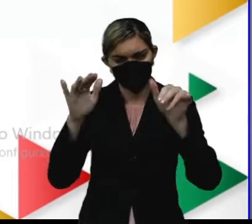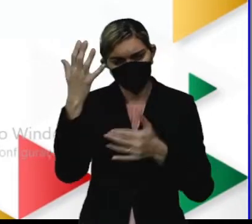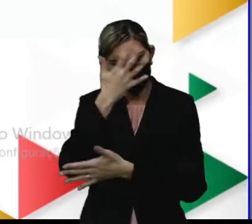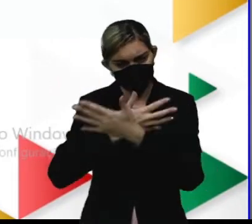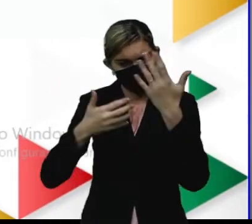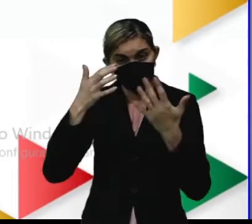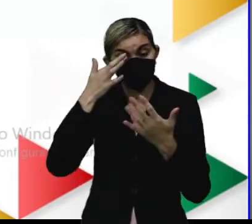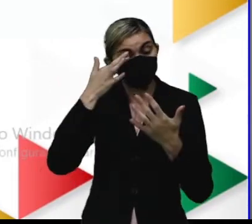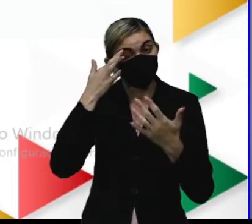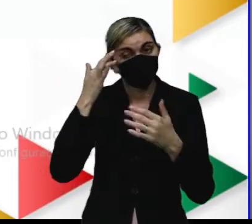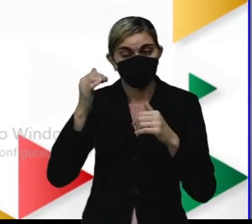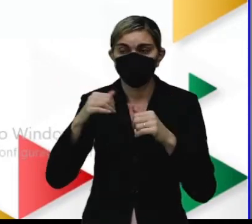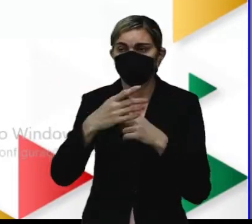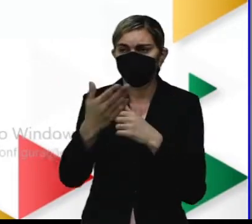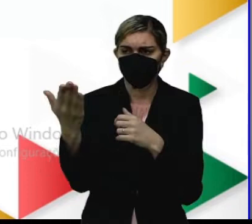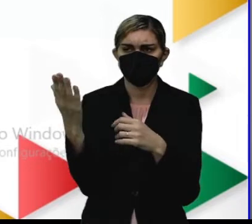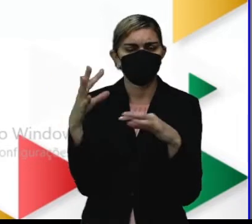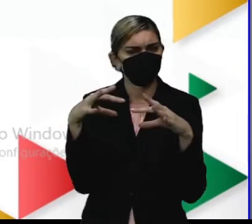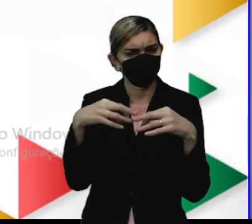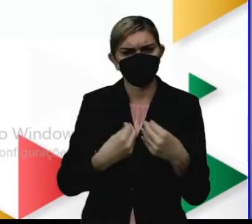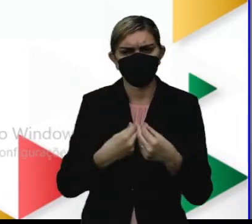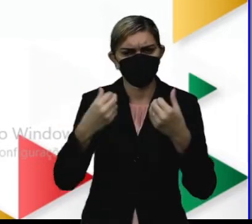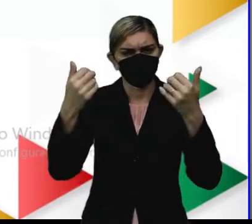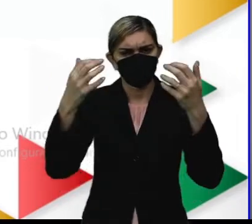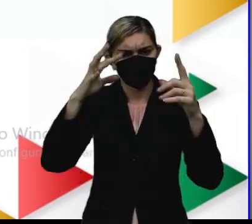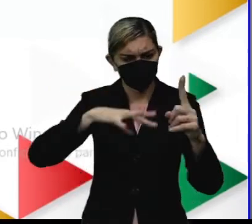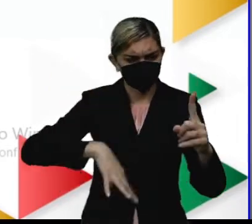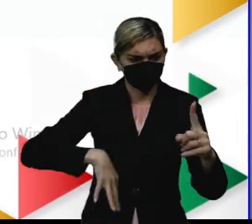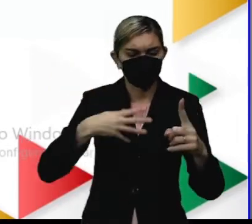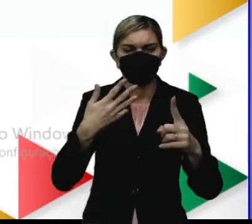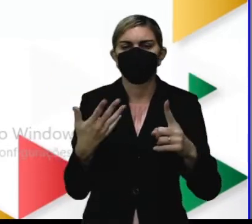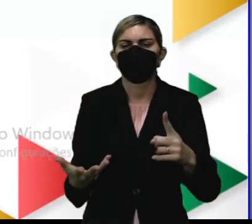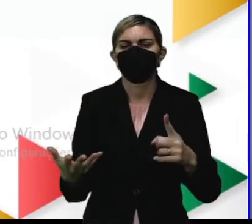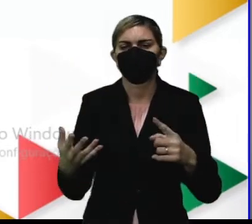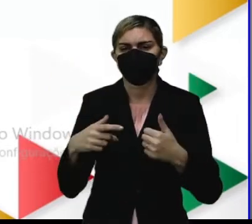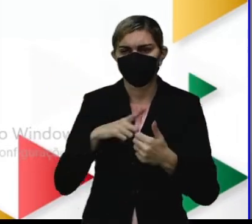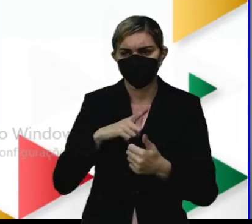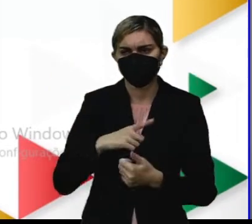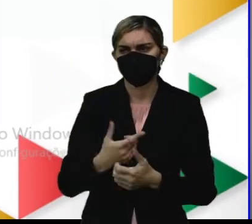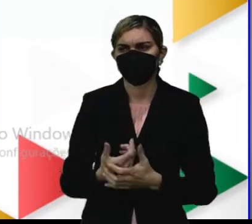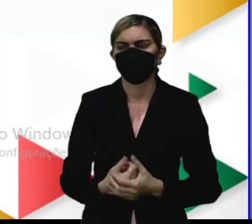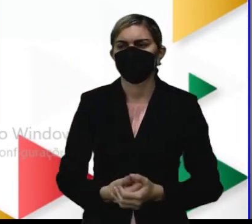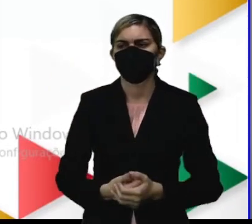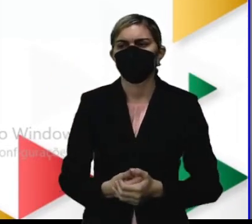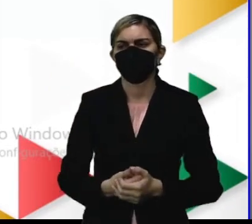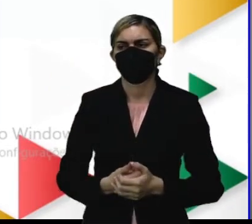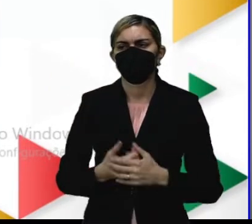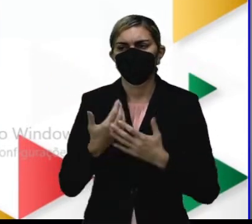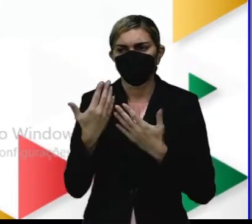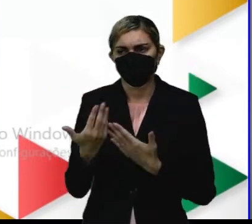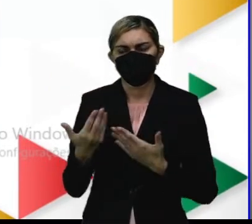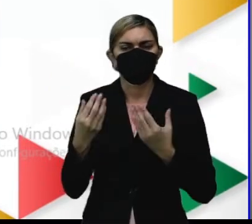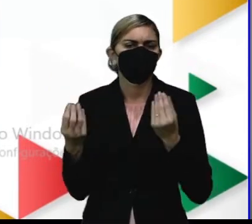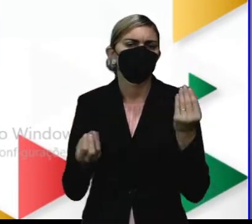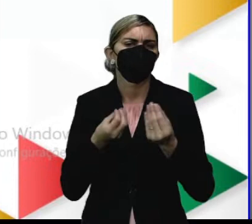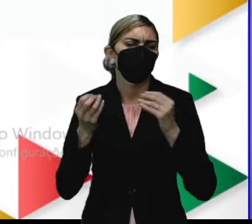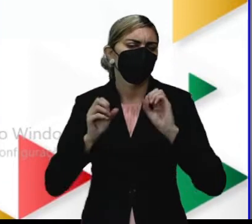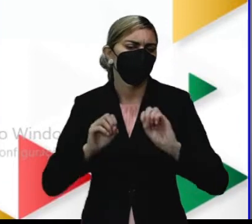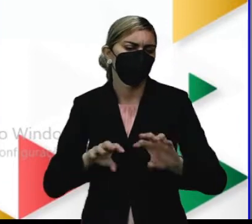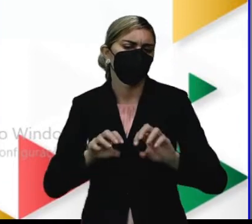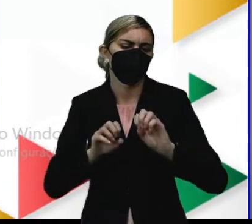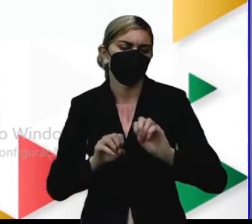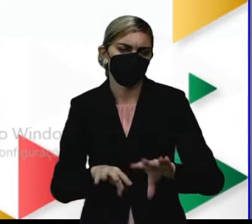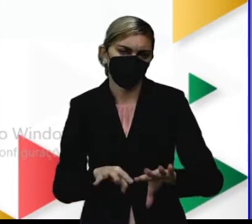com assovio, os deuses. Então, tem tudo ritual aí, meus amores. Tá bom? E como é que é a